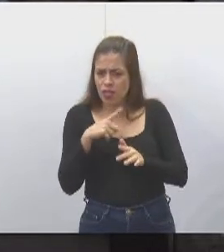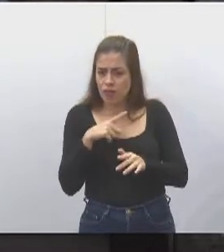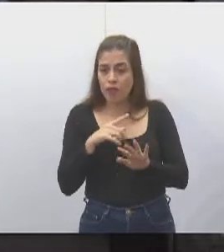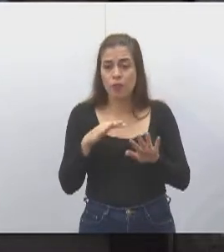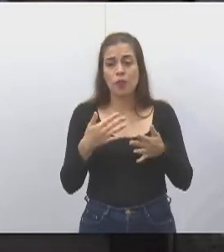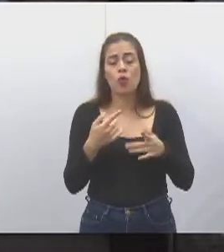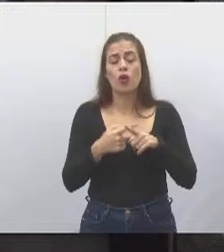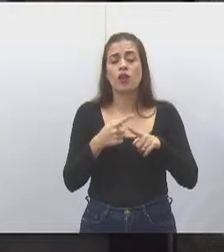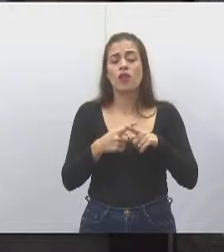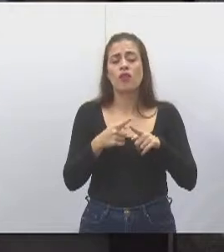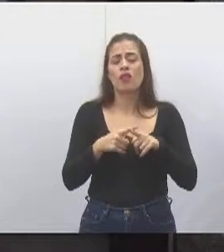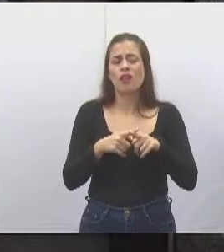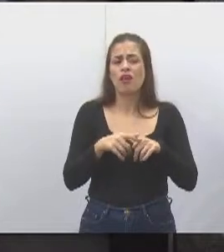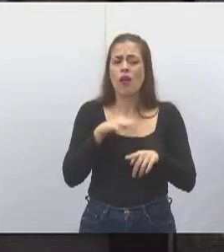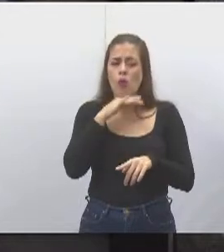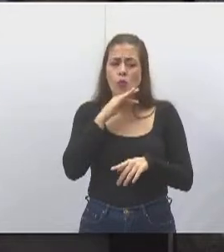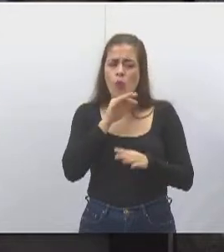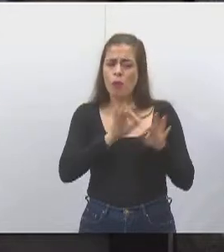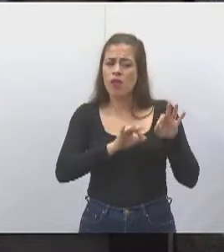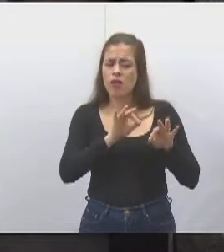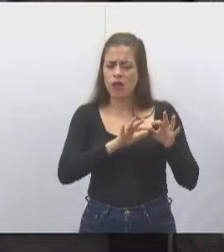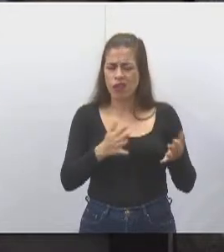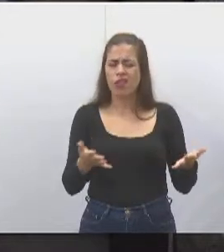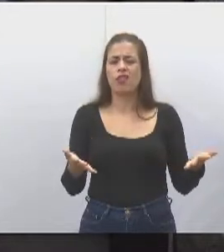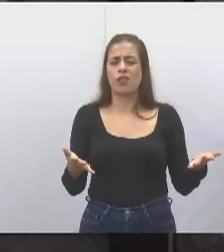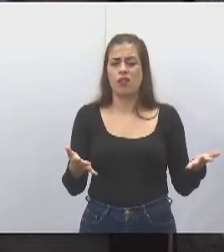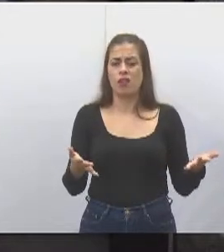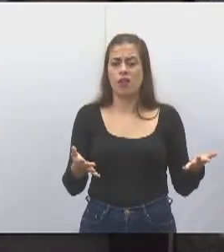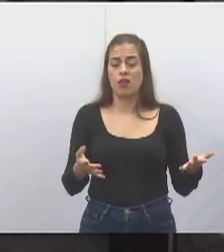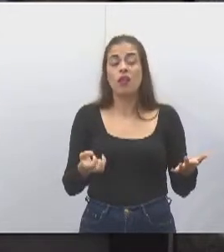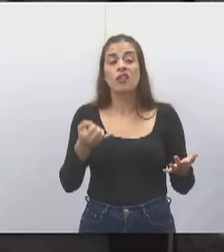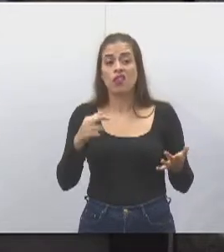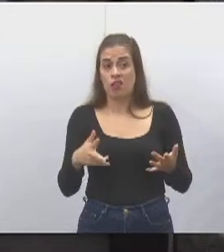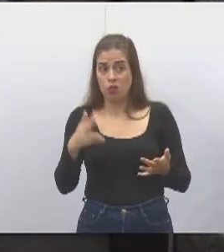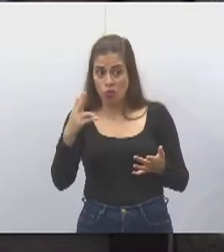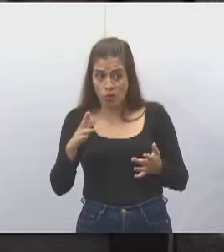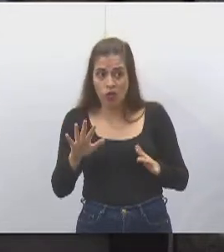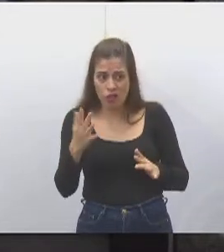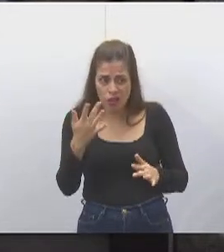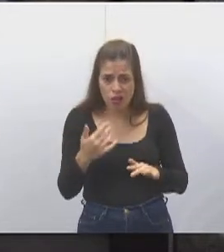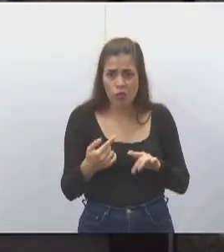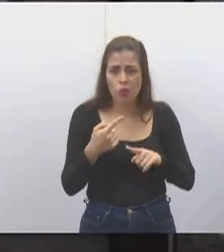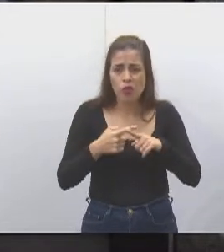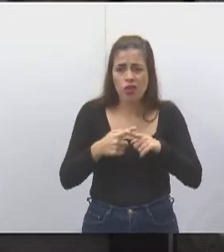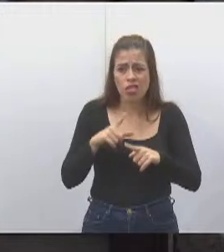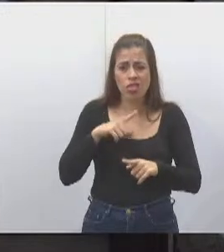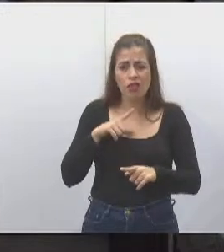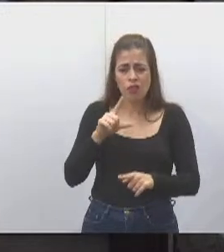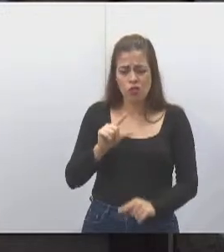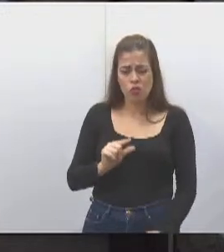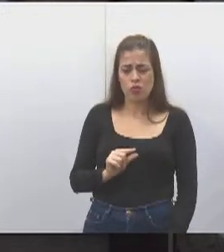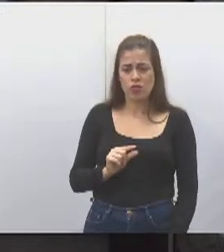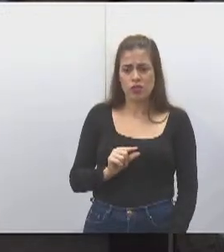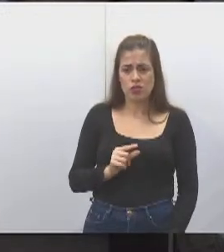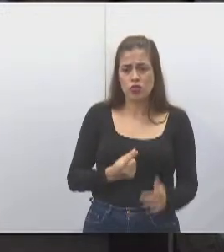porque foi mal planejado, né? Se o corte aconteceu porque foi mal planejado, então por que a gente tem uma redução de